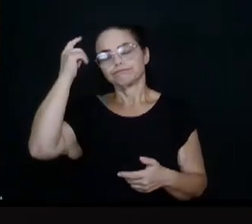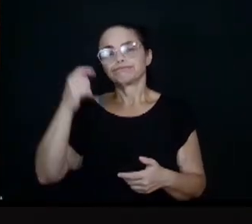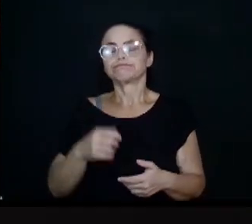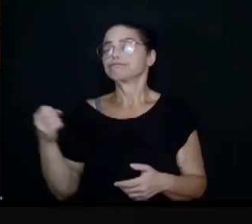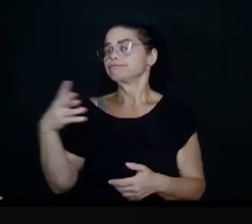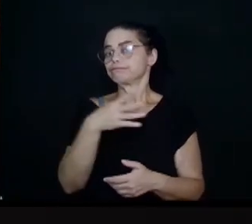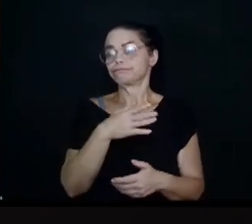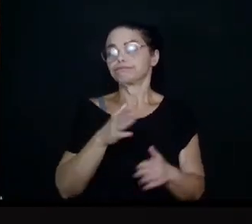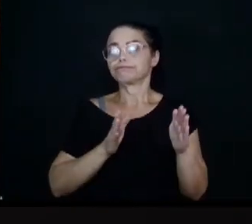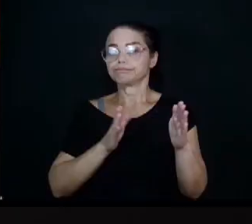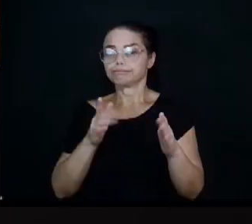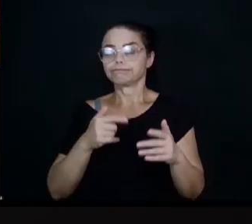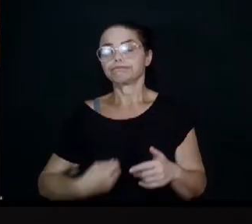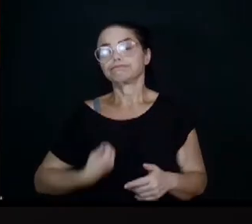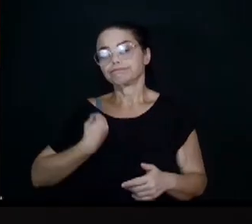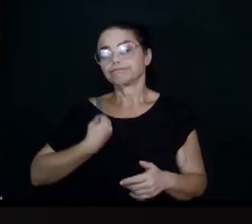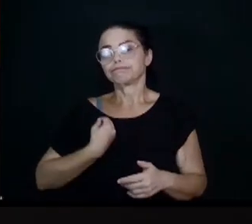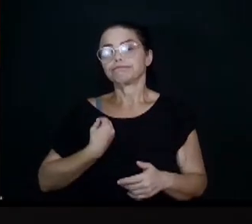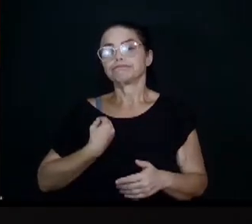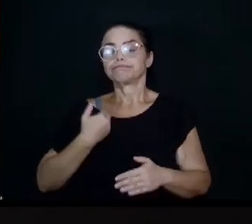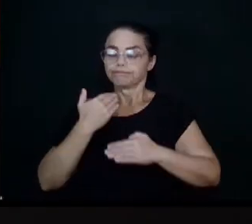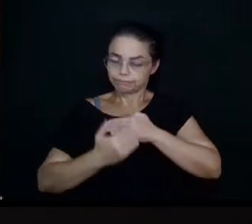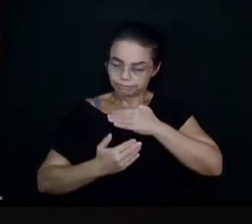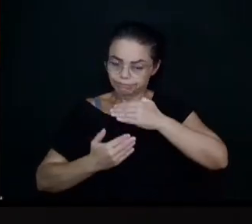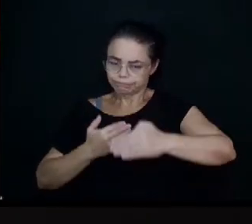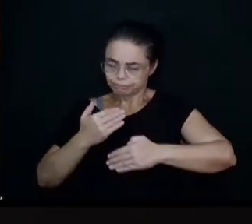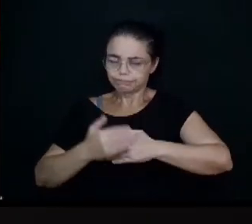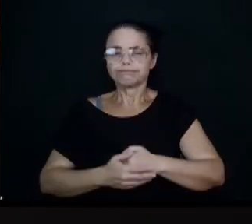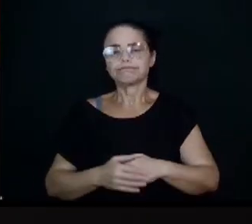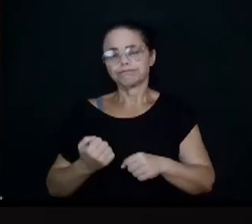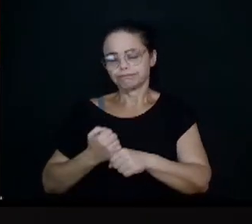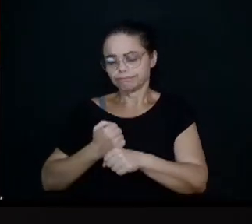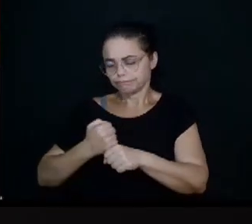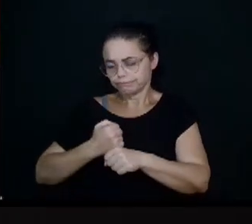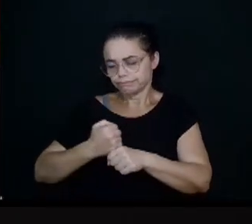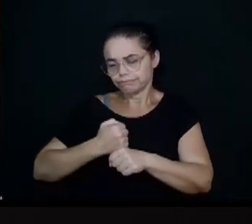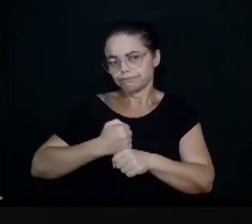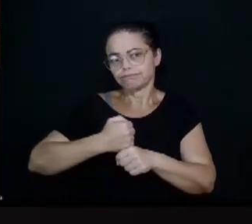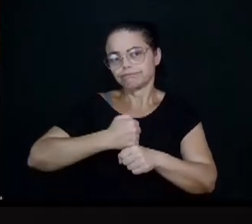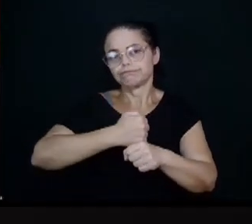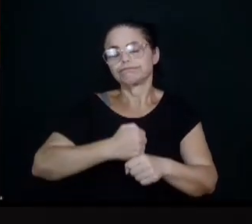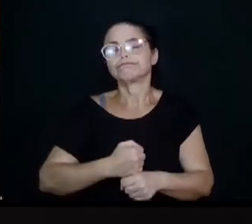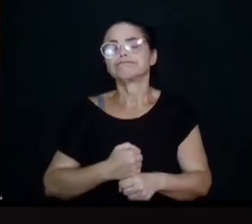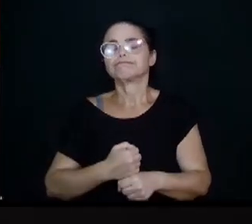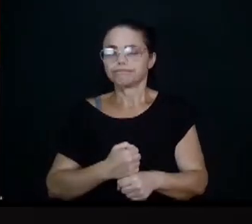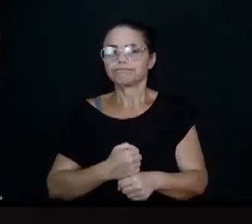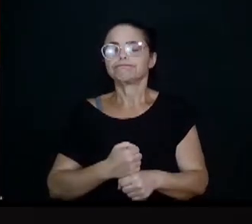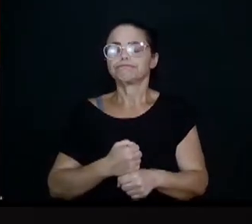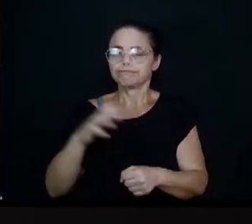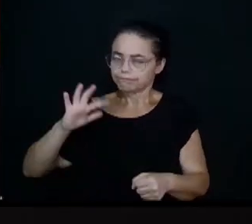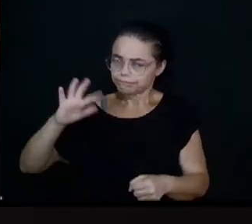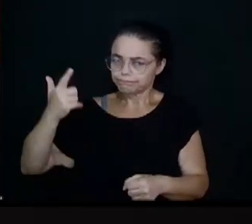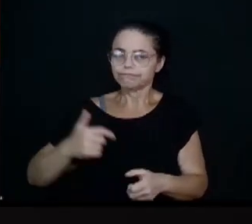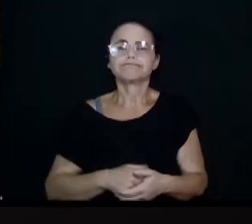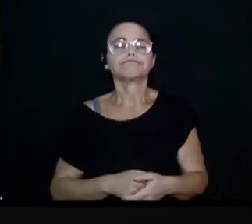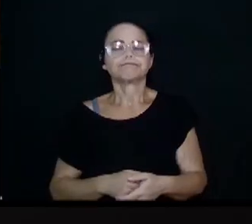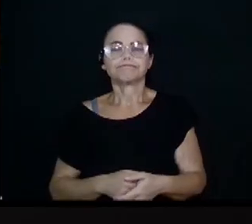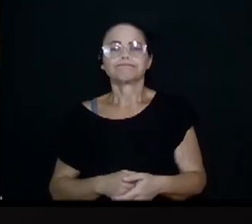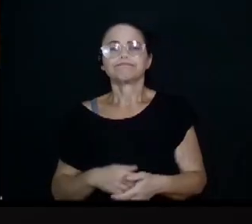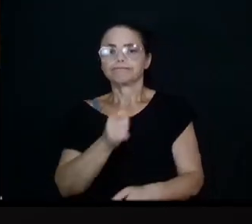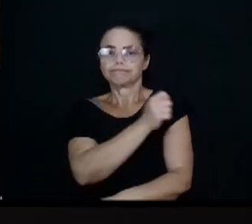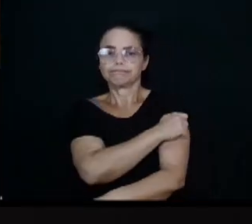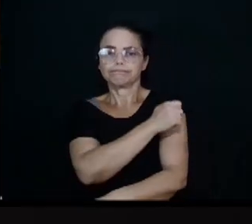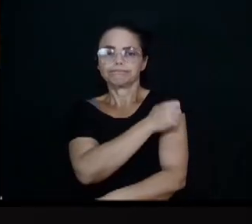falar uma coisa, cada vez, assim, nos últimos anos, a incidência de ocorrências com alunos que se sentem